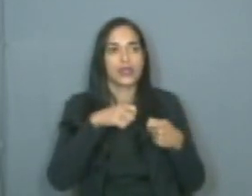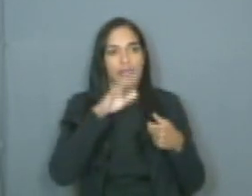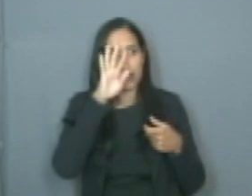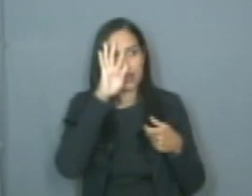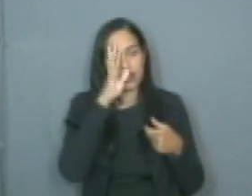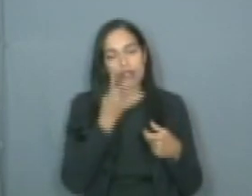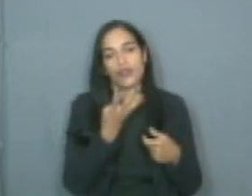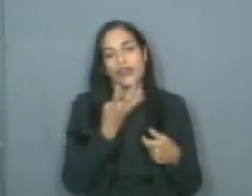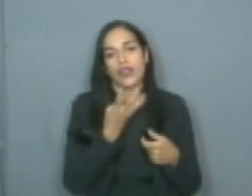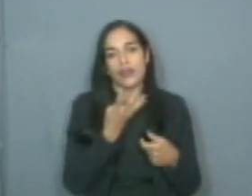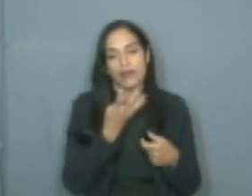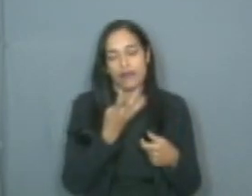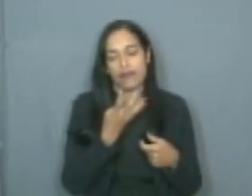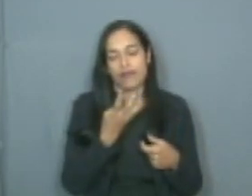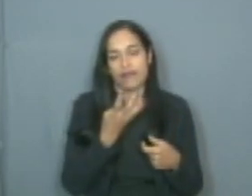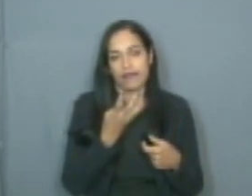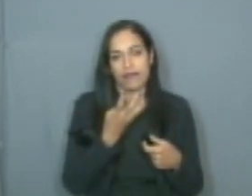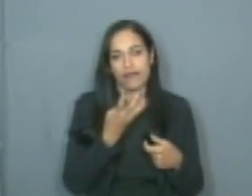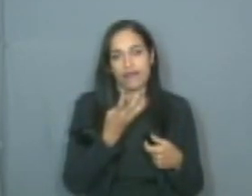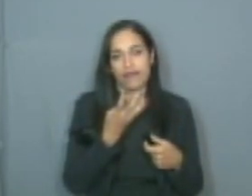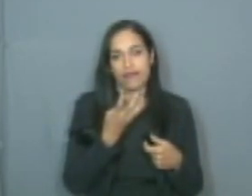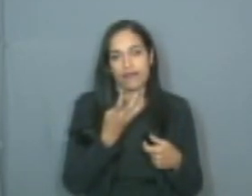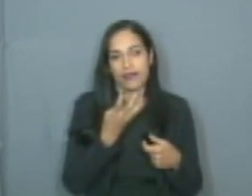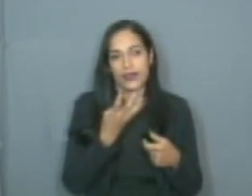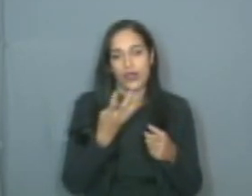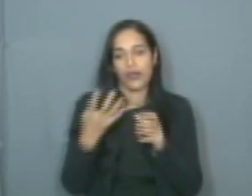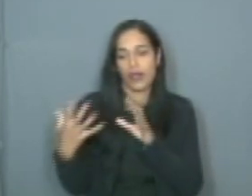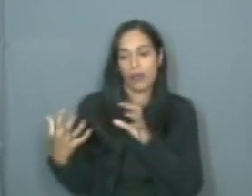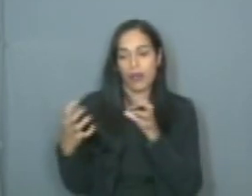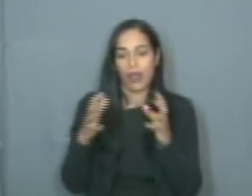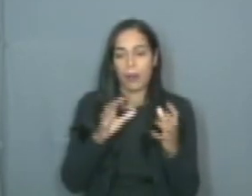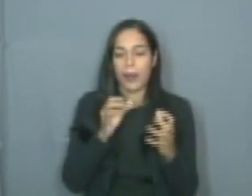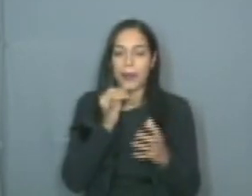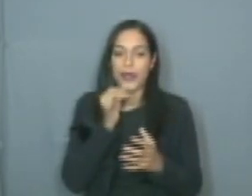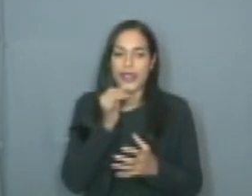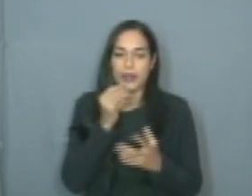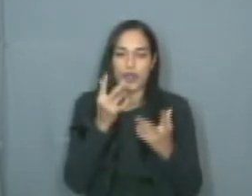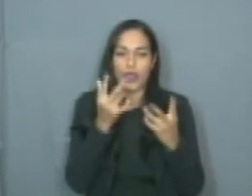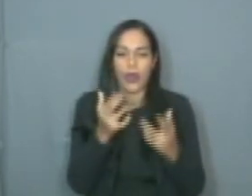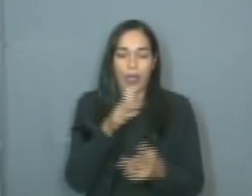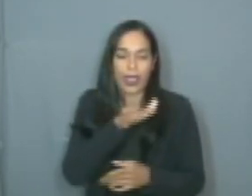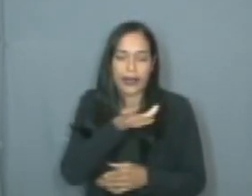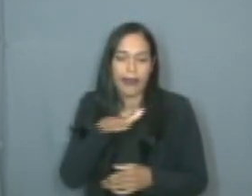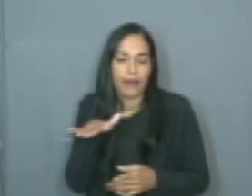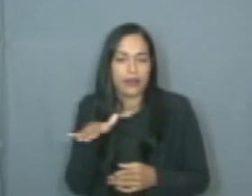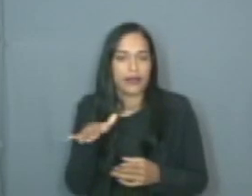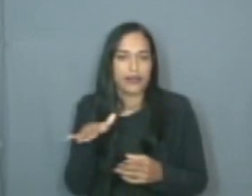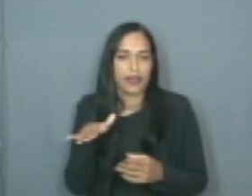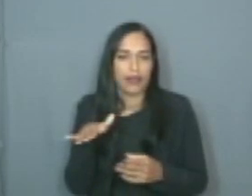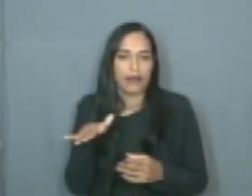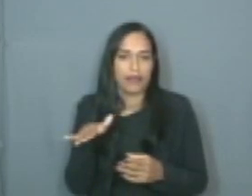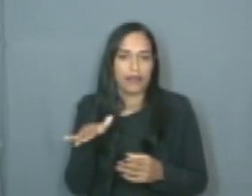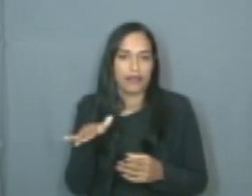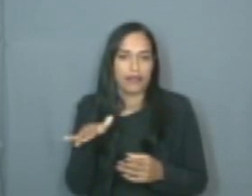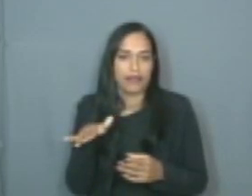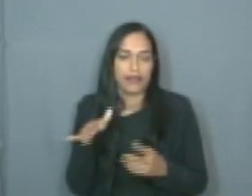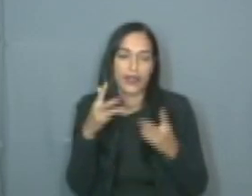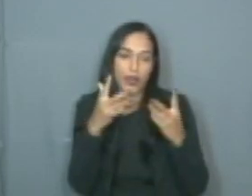mais produtivo. E não ficar de birra, feito um menino buchudo, que nunca jogou